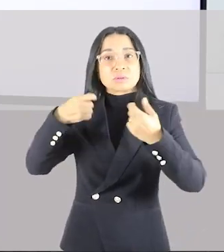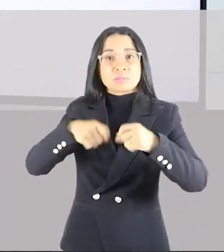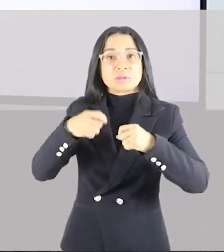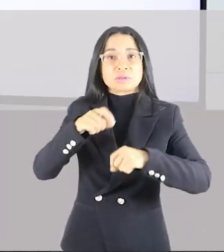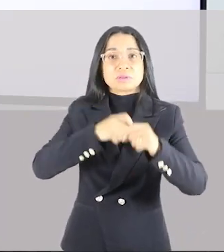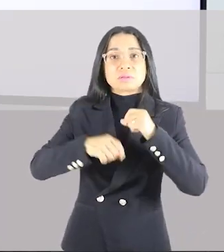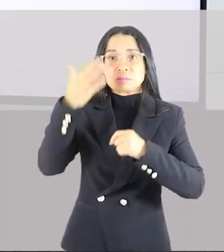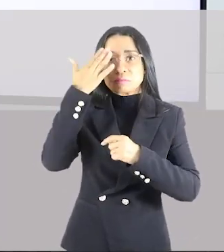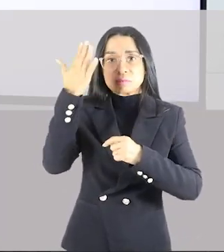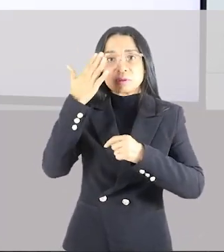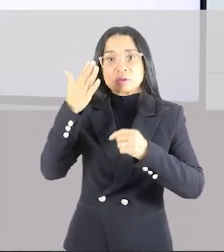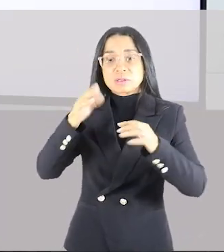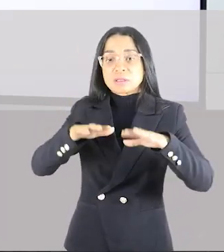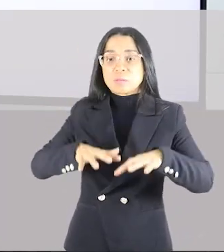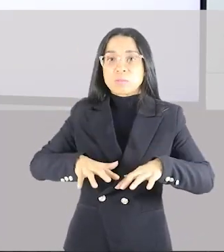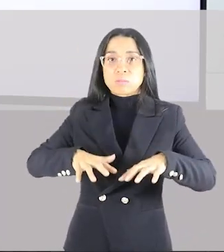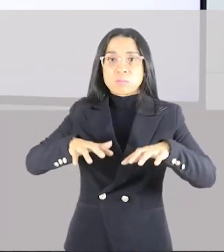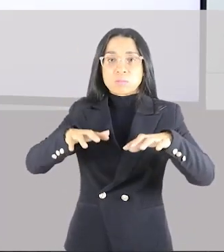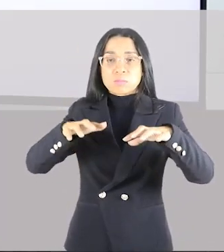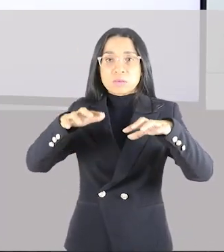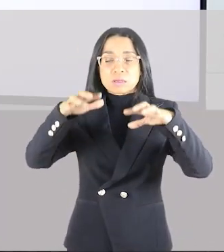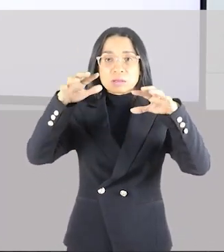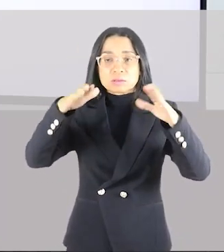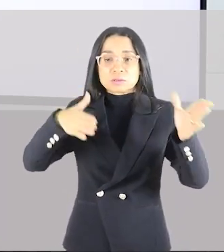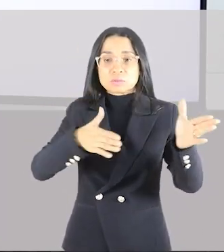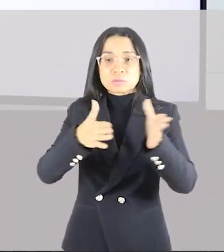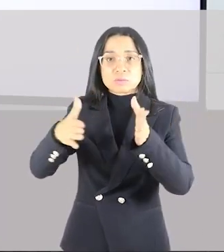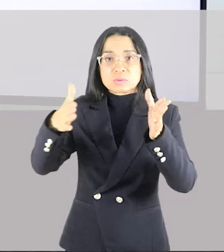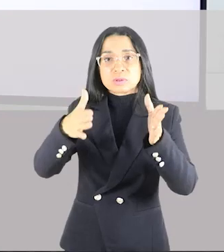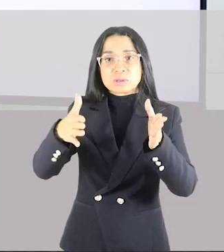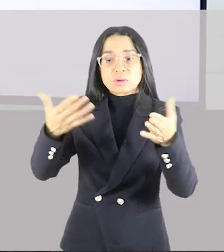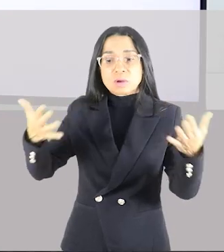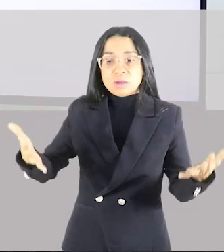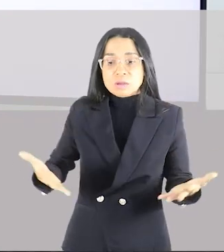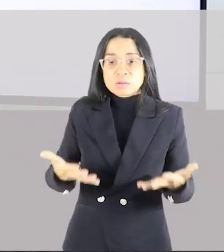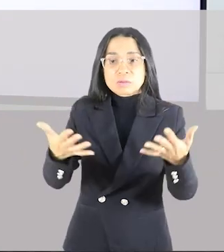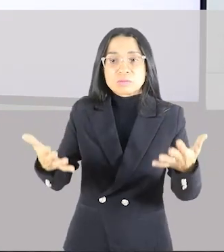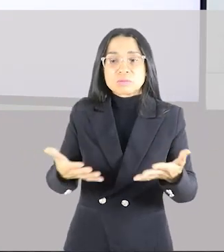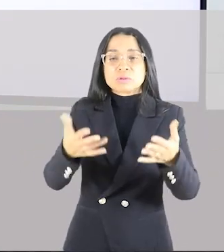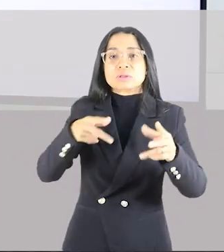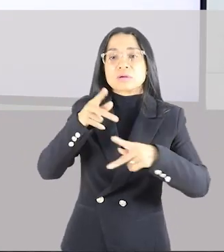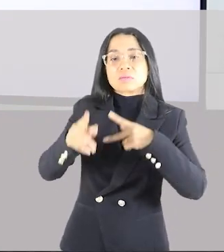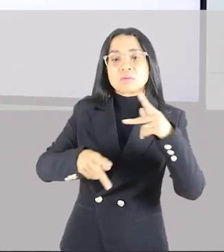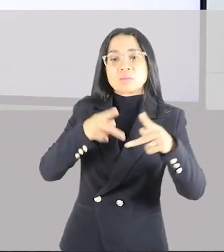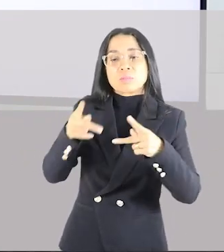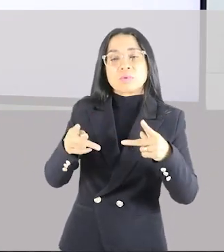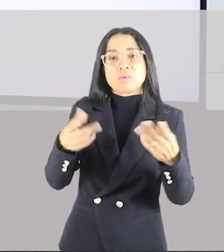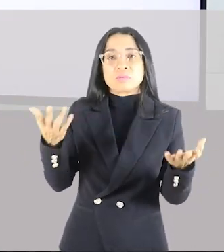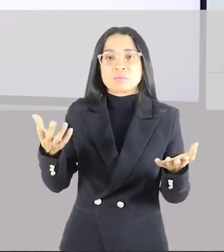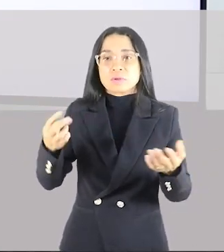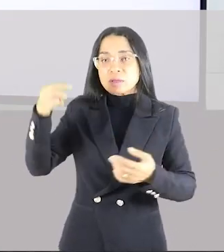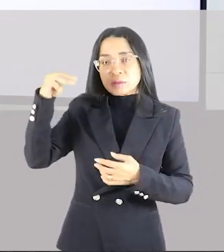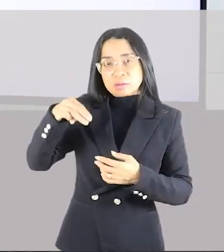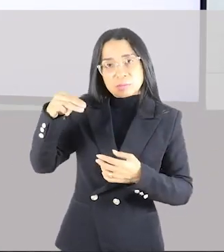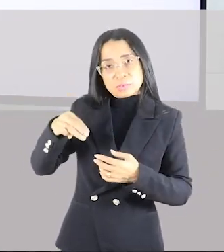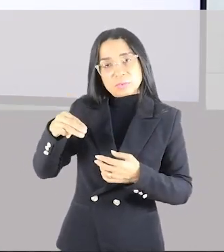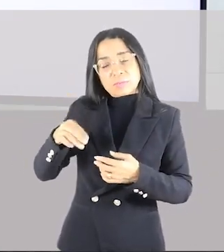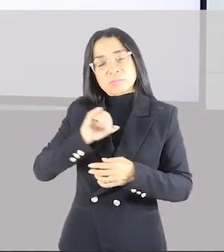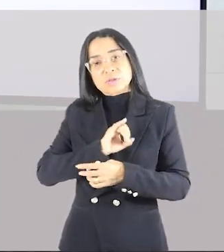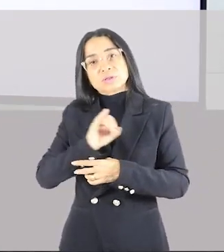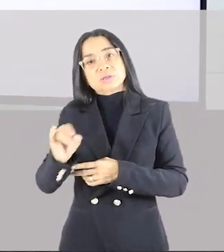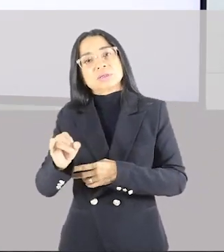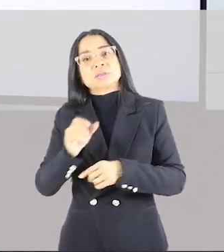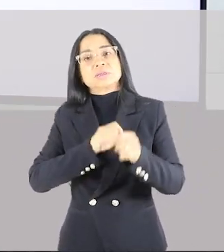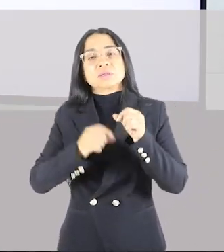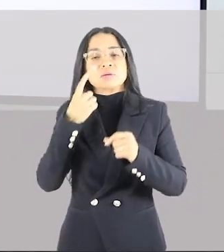vazões desse rio que sustentava essa civilização, e a matemática, claro. Se você olhar as pirâmides, nós temos ali o Teorema de